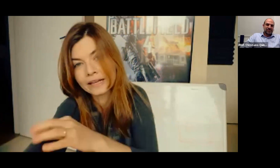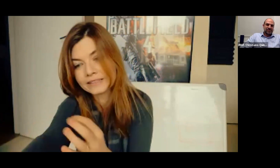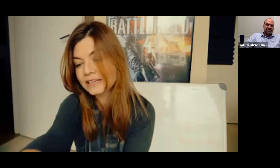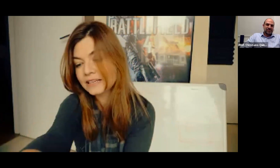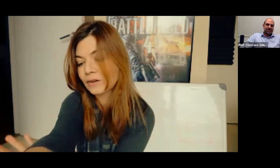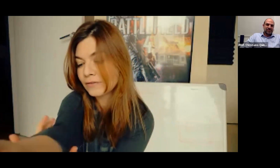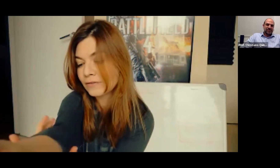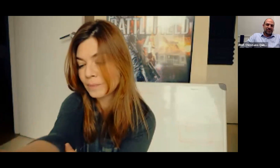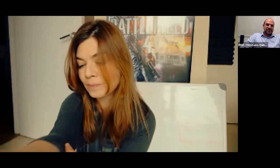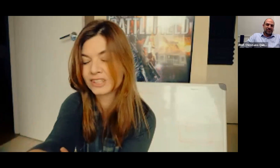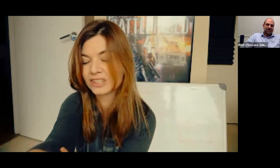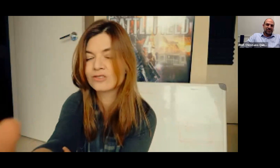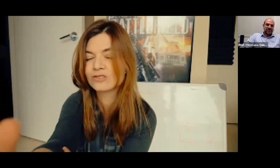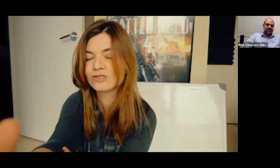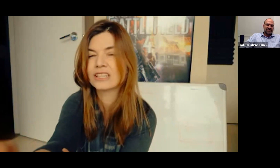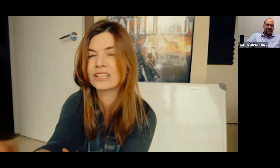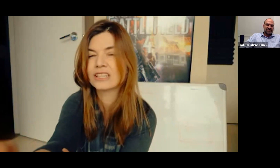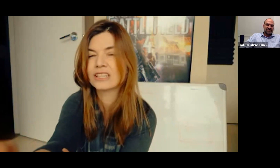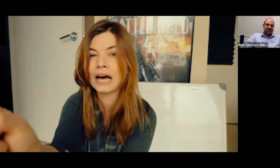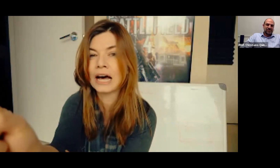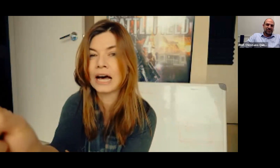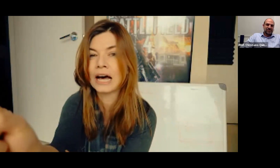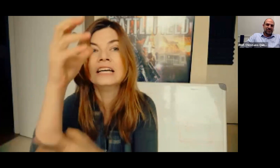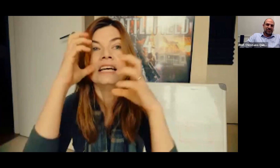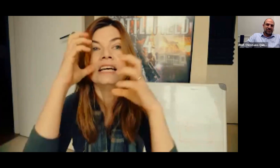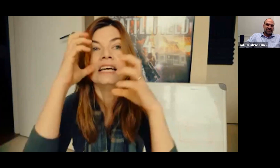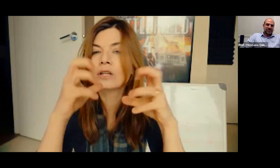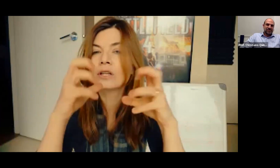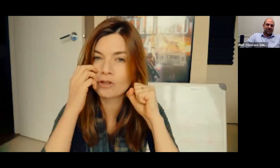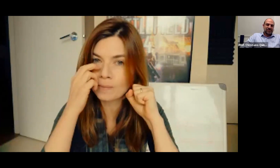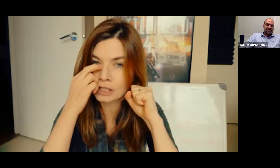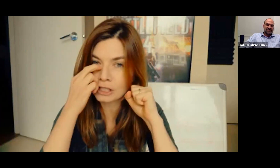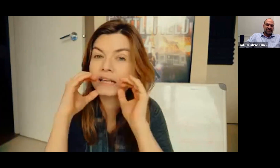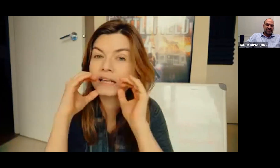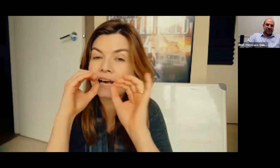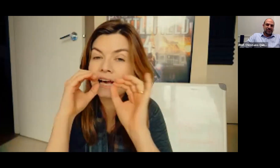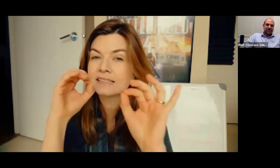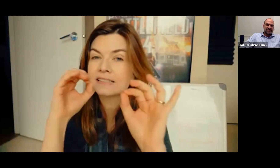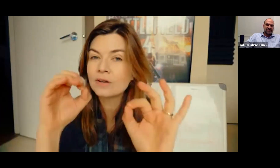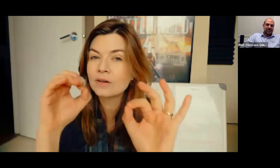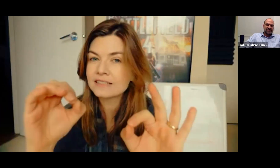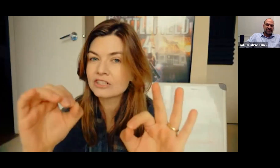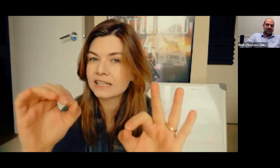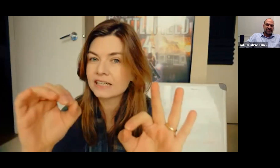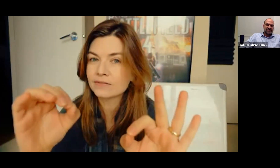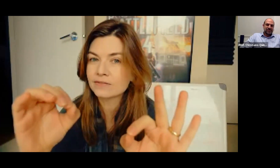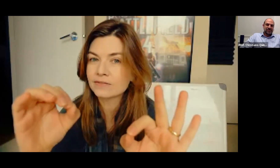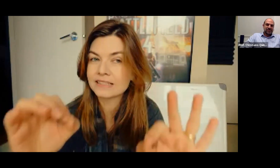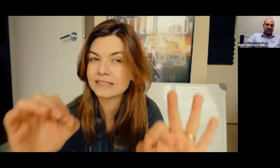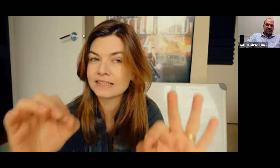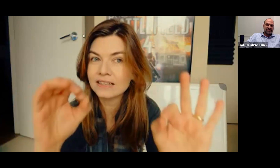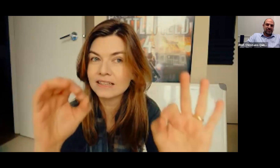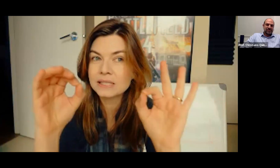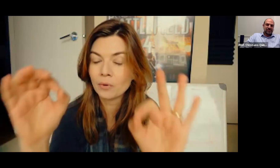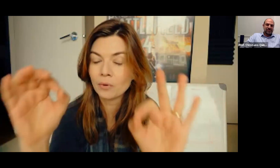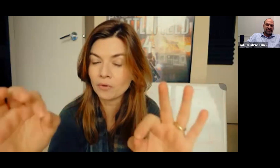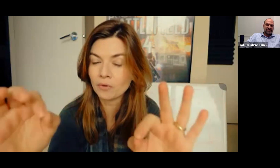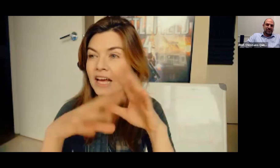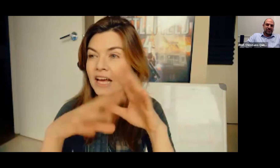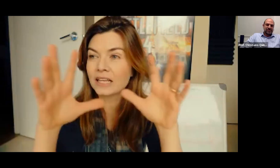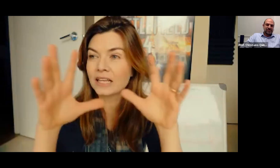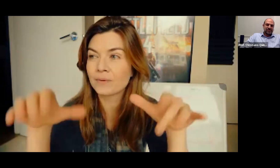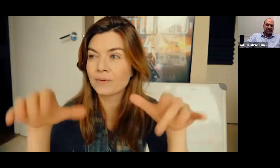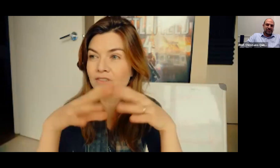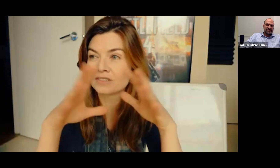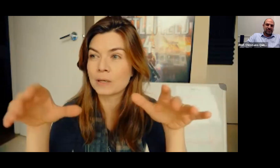enrugada, assim, aí o treco ficou pressionando de um jeito que me incomodava e eu não podia mexer. E essa é a única exigência que eles fazem, não se mova.